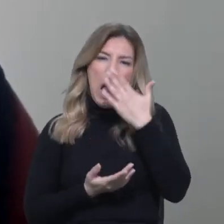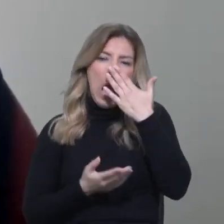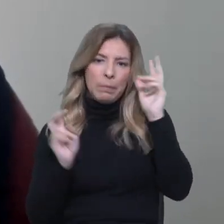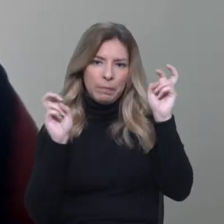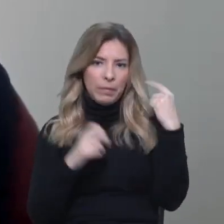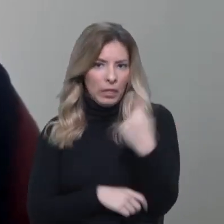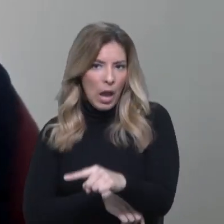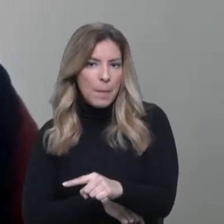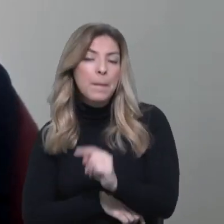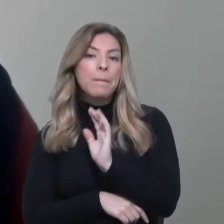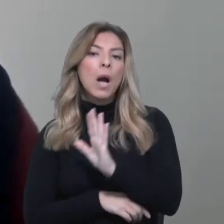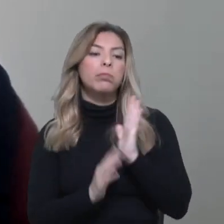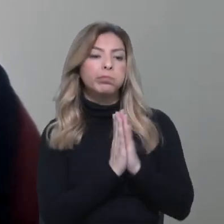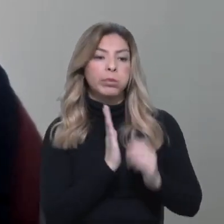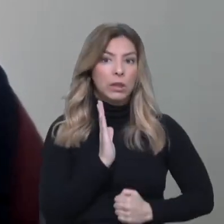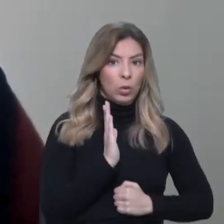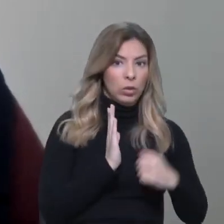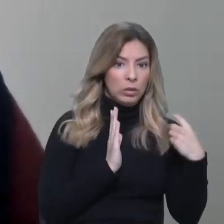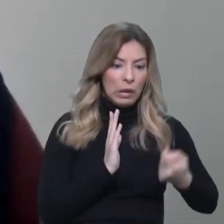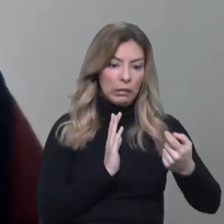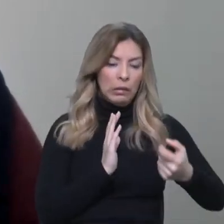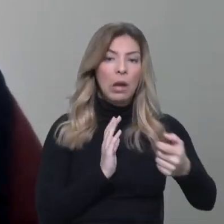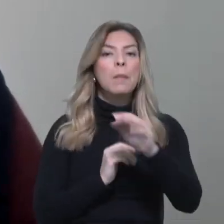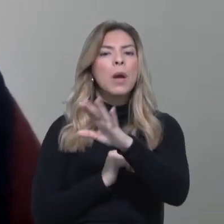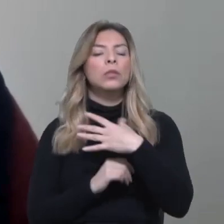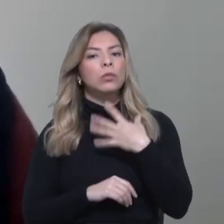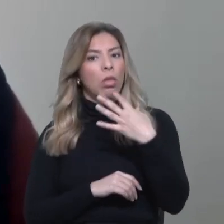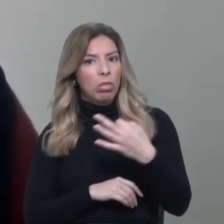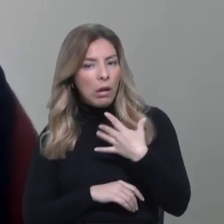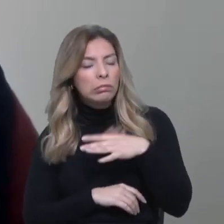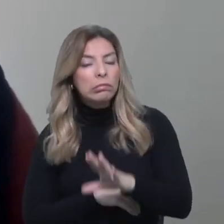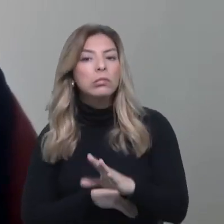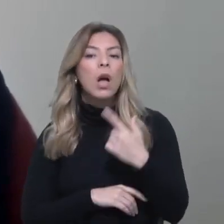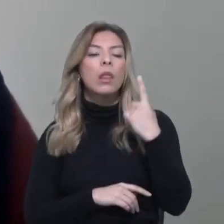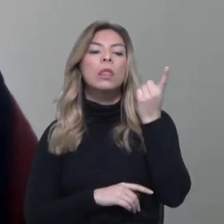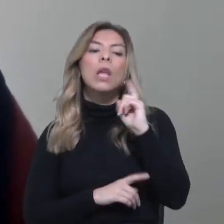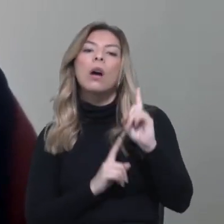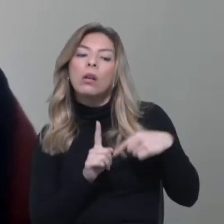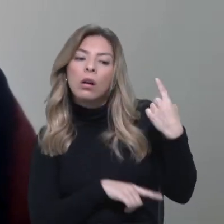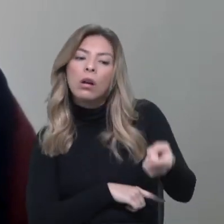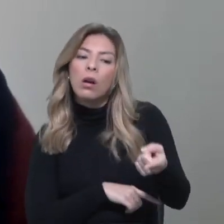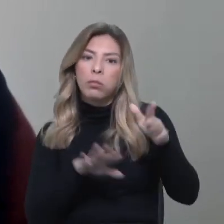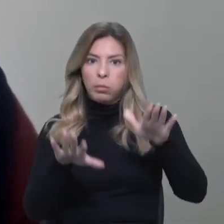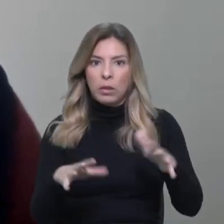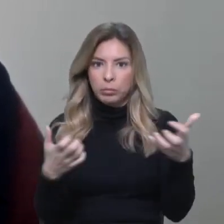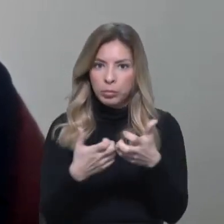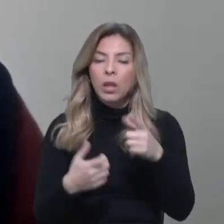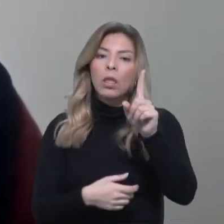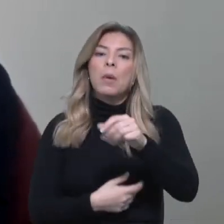A questão mais relevante, Paulo, se me permites, tem Uhum. a ver com o dia a seguir ao cessar-fogo e, sobretudo, à